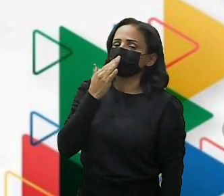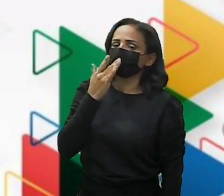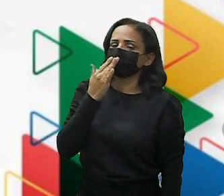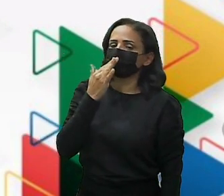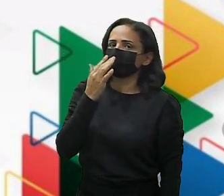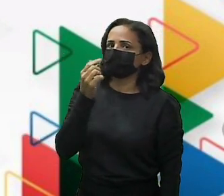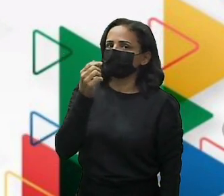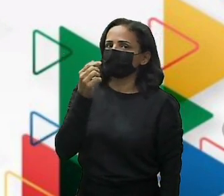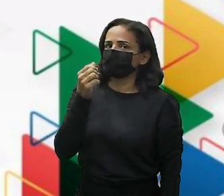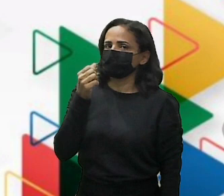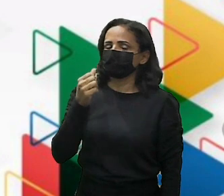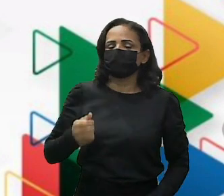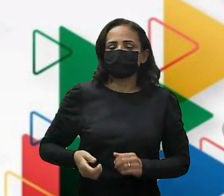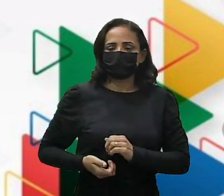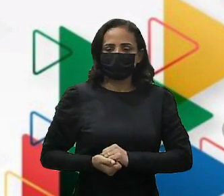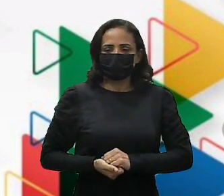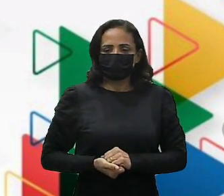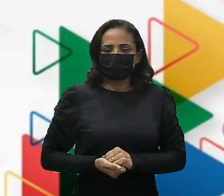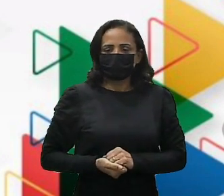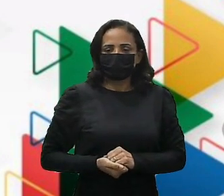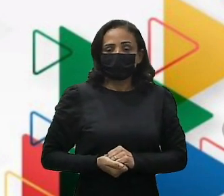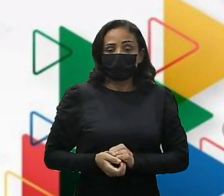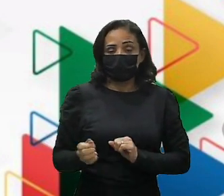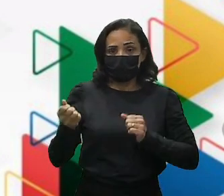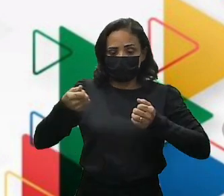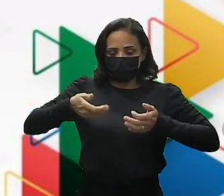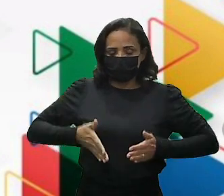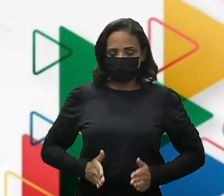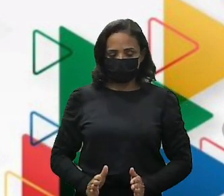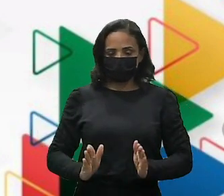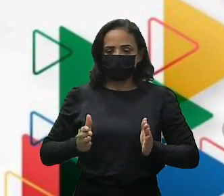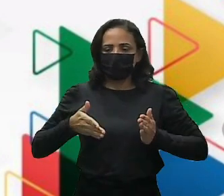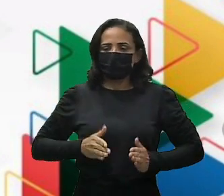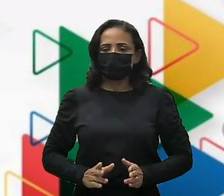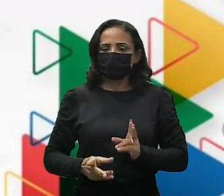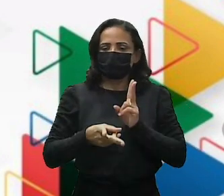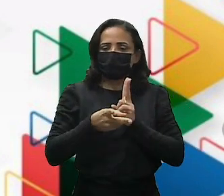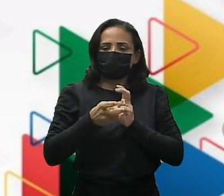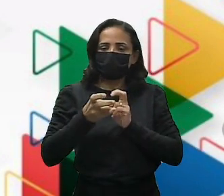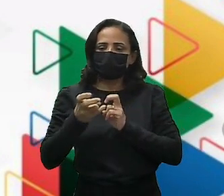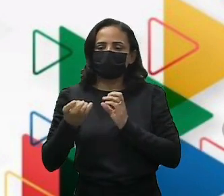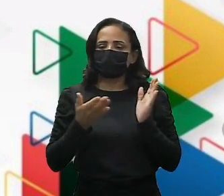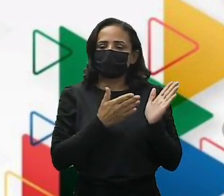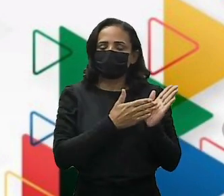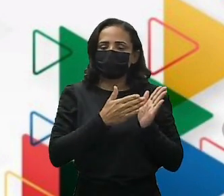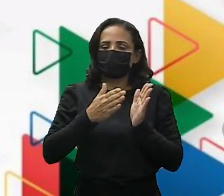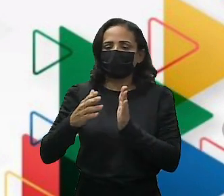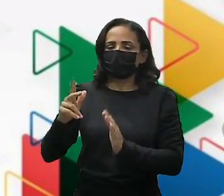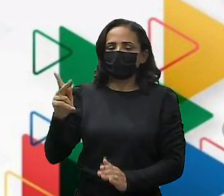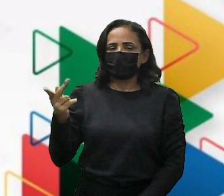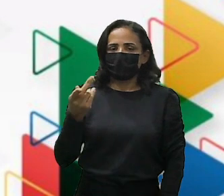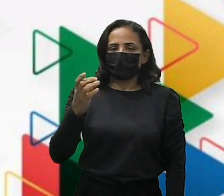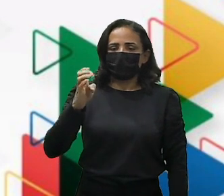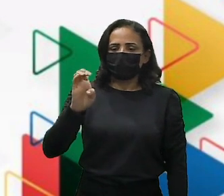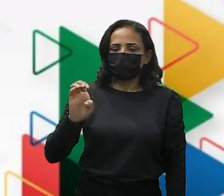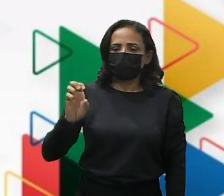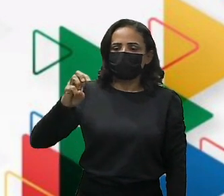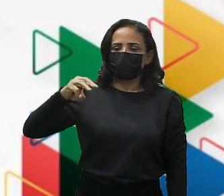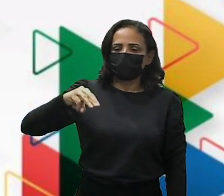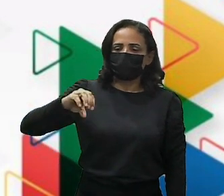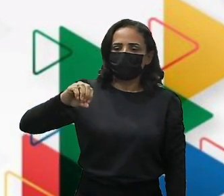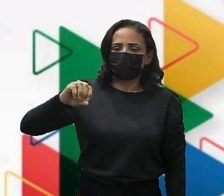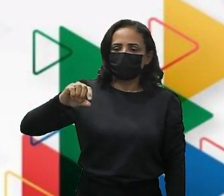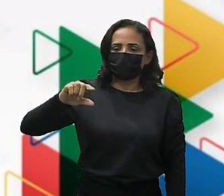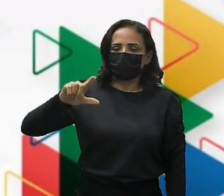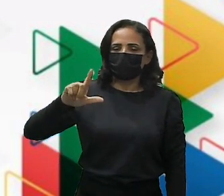Ó, Maria, ao nascer, apresentou hemólise de hemácias. Lembrando que hemólise é você estourar a hemácia, tá? Pô, a